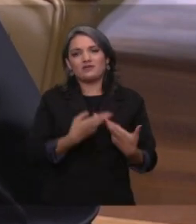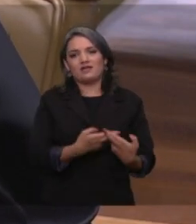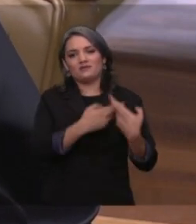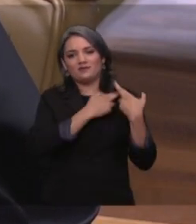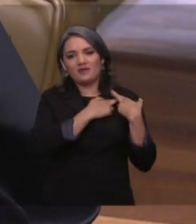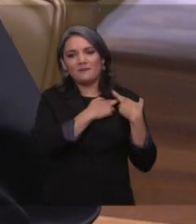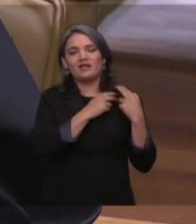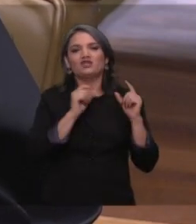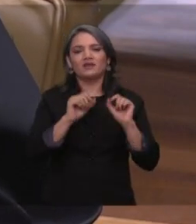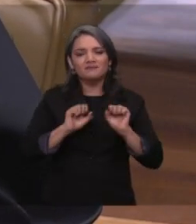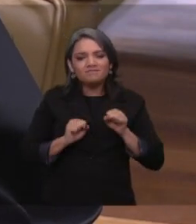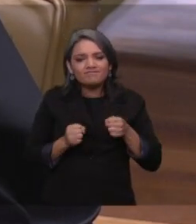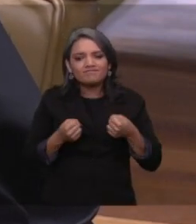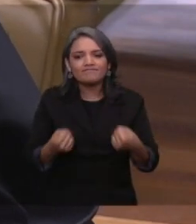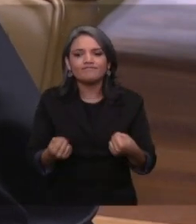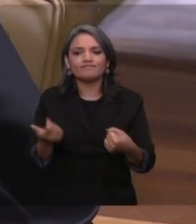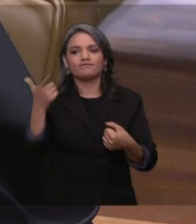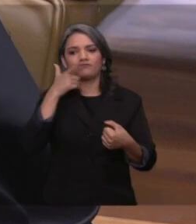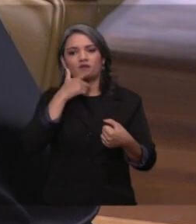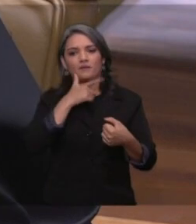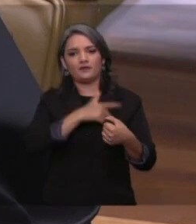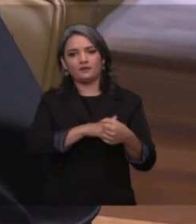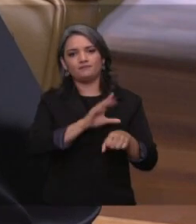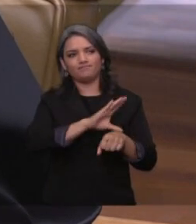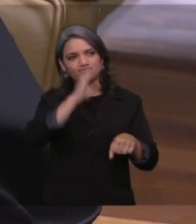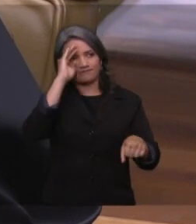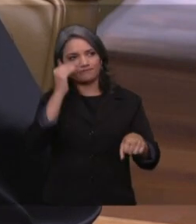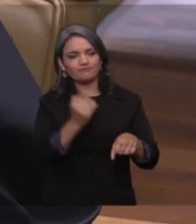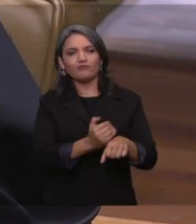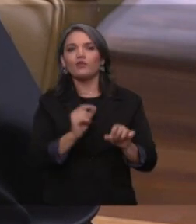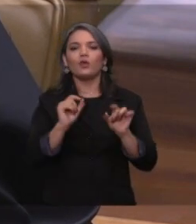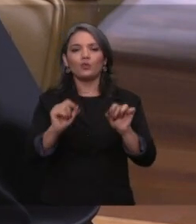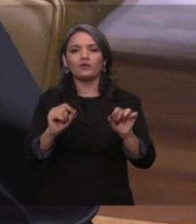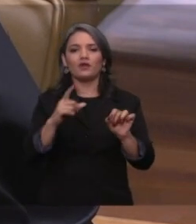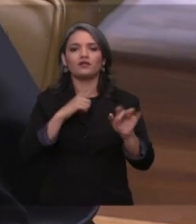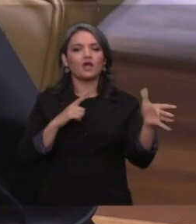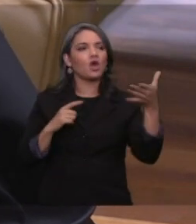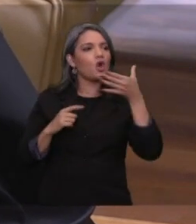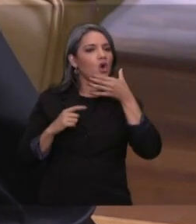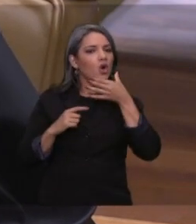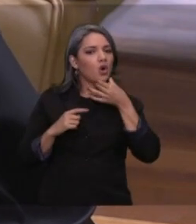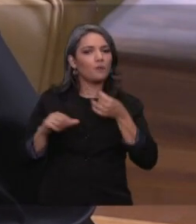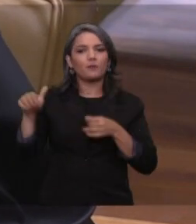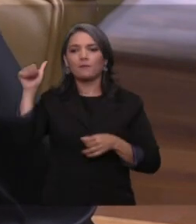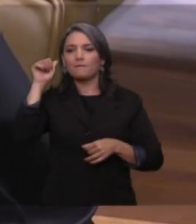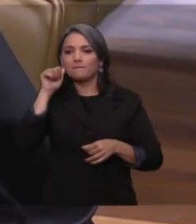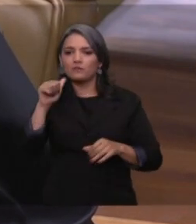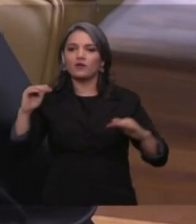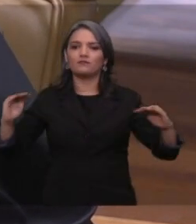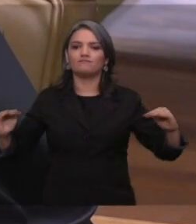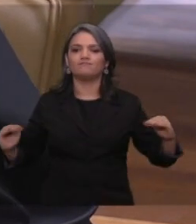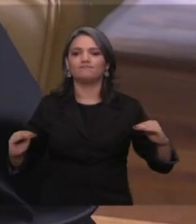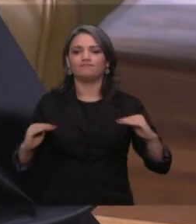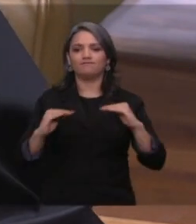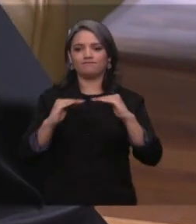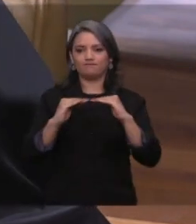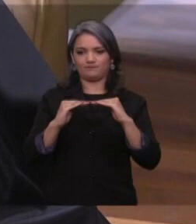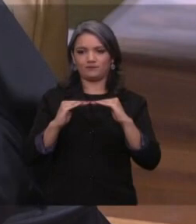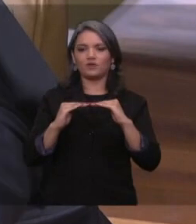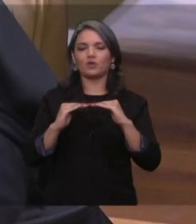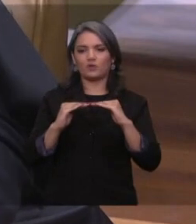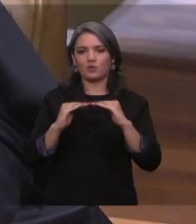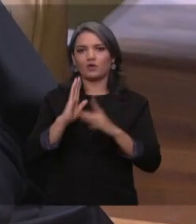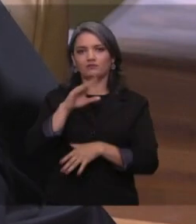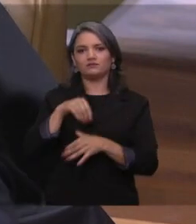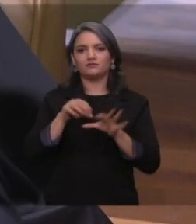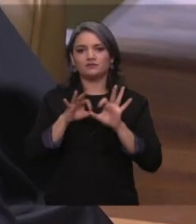concretizar aquilo que é uma igualdade na relação, pelo menos, familiar.